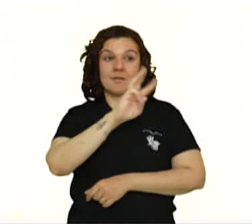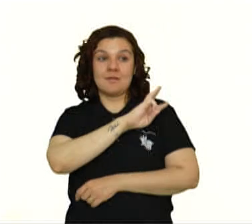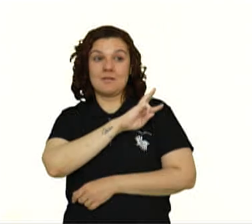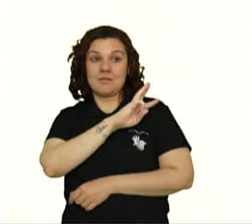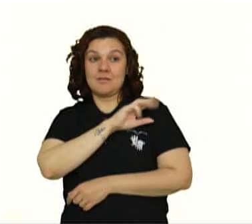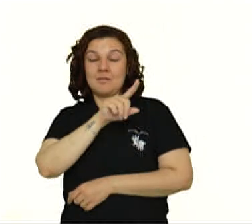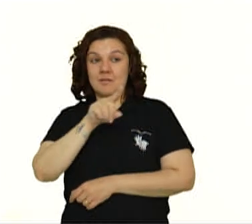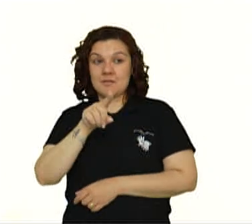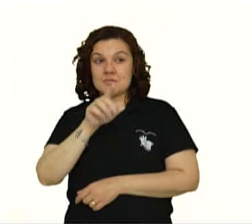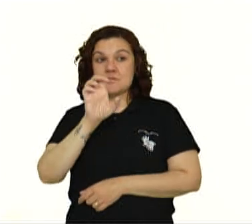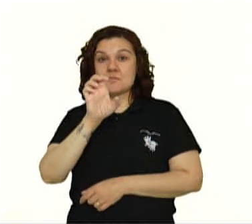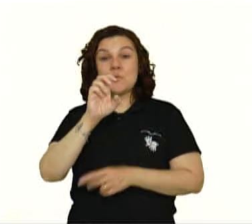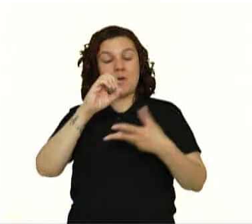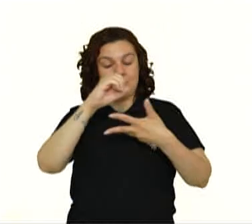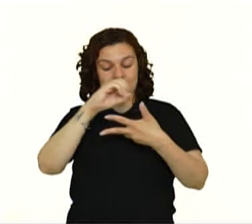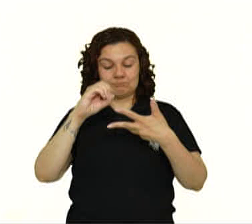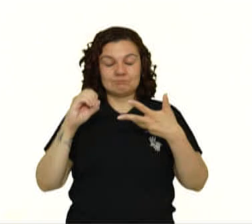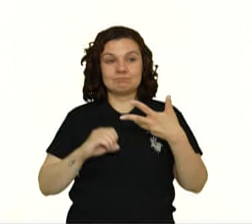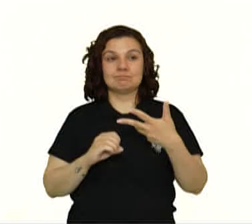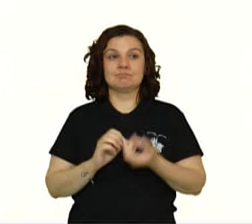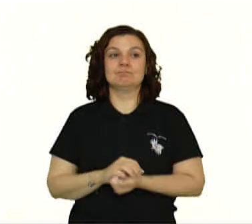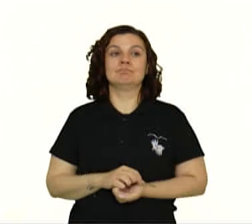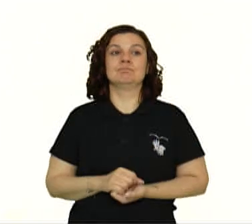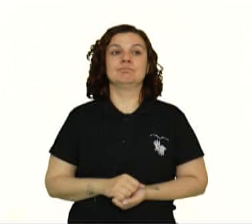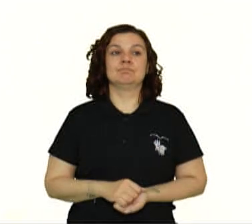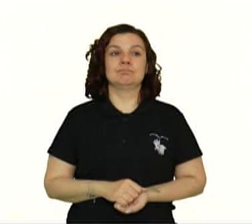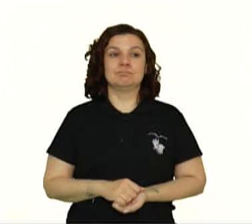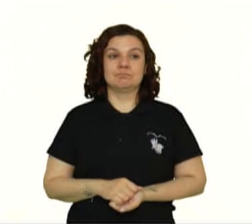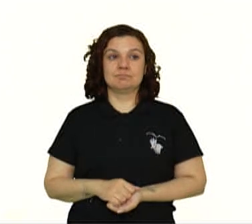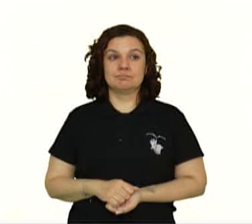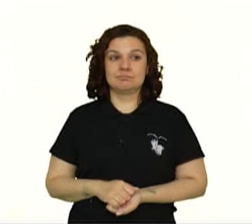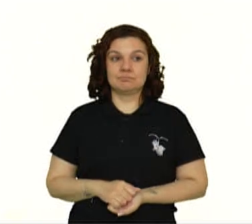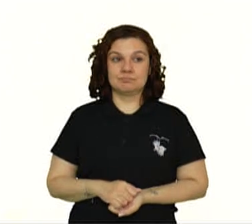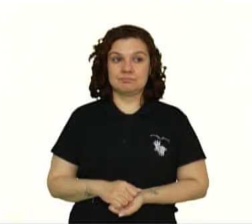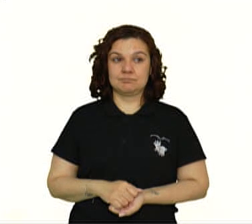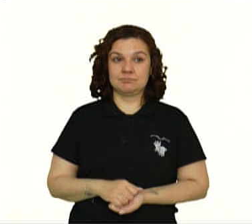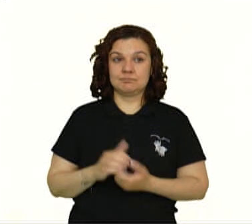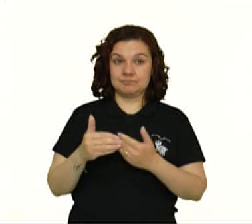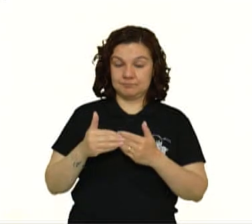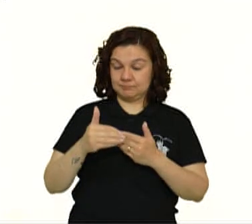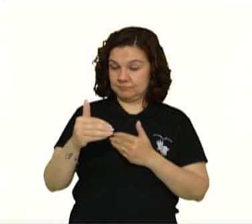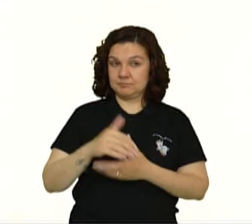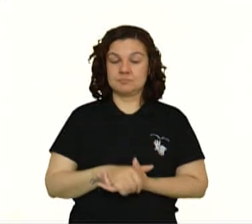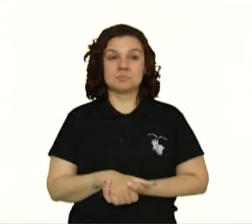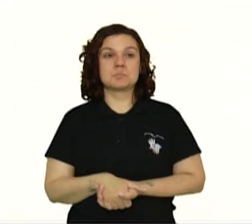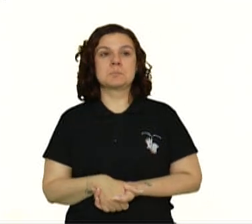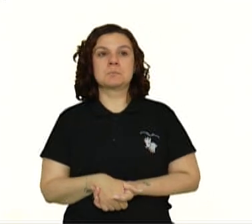Terceira série, Enem. É o que nos aguarda, não é? Para frente.